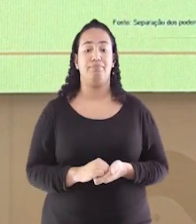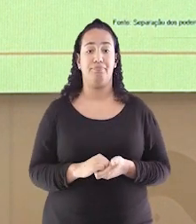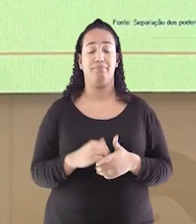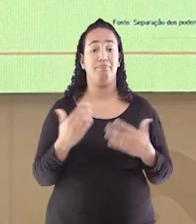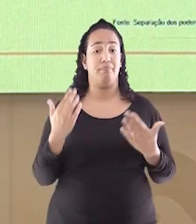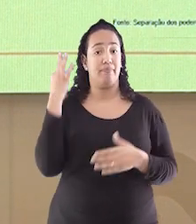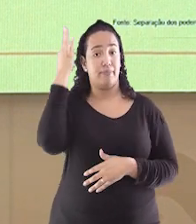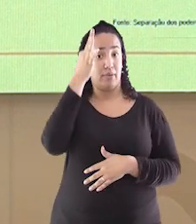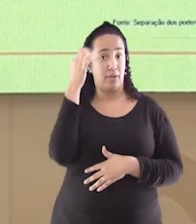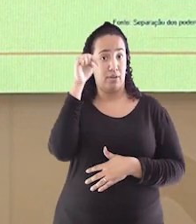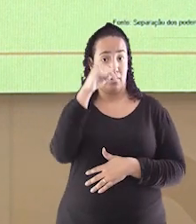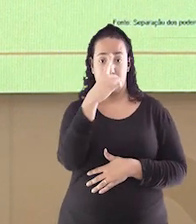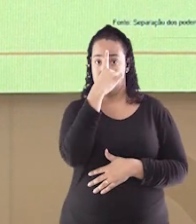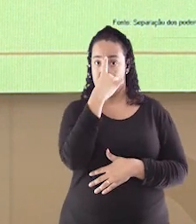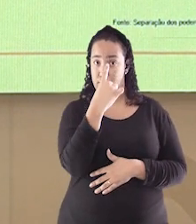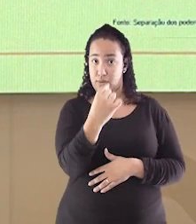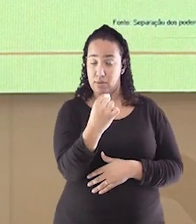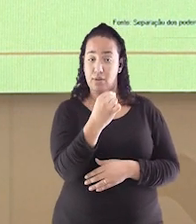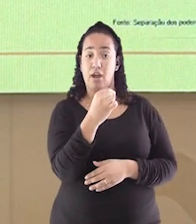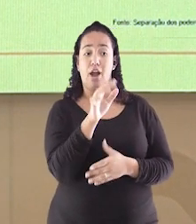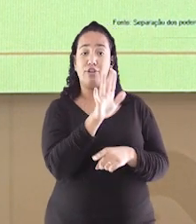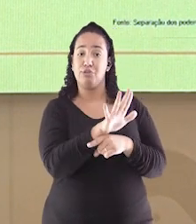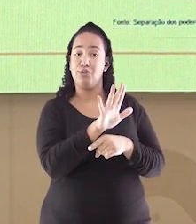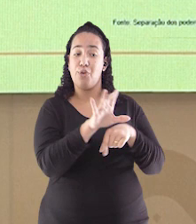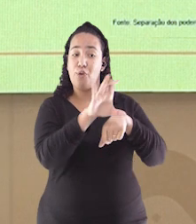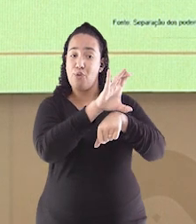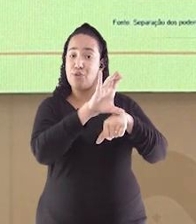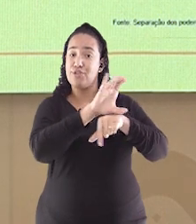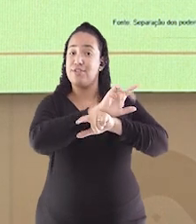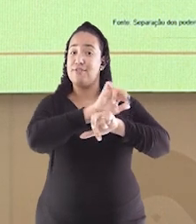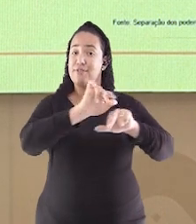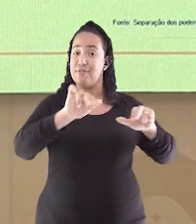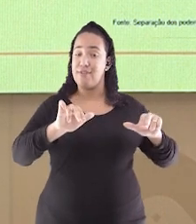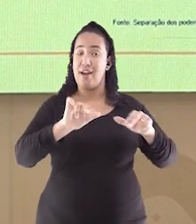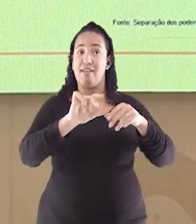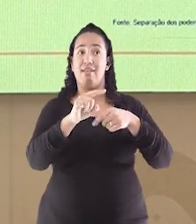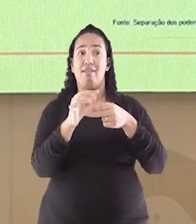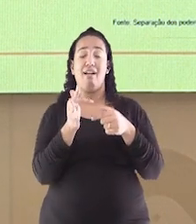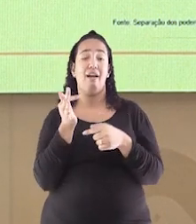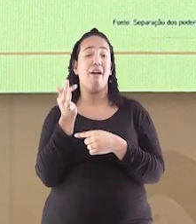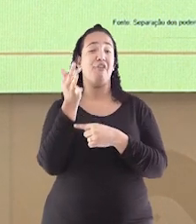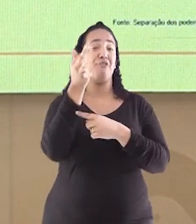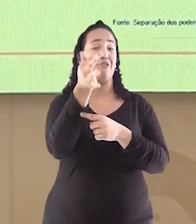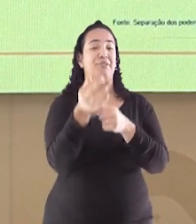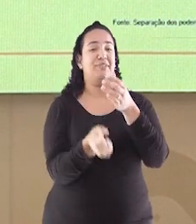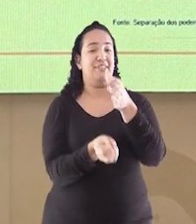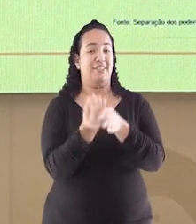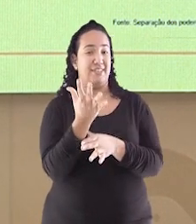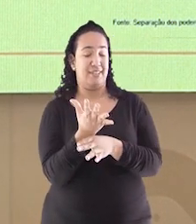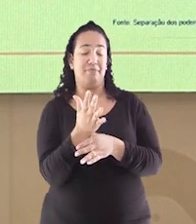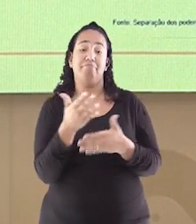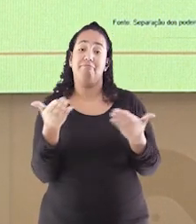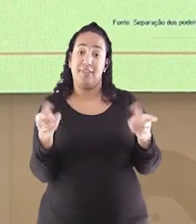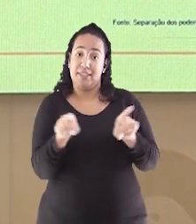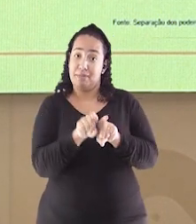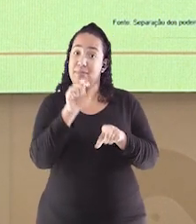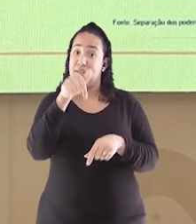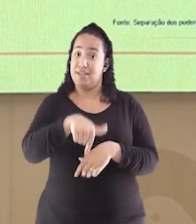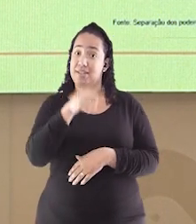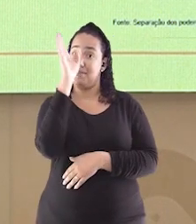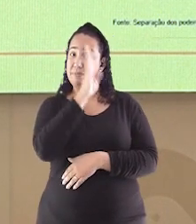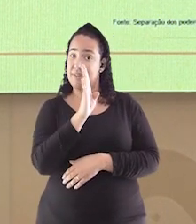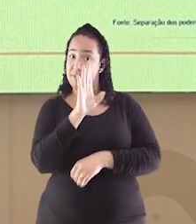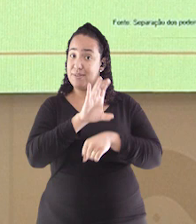de Montesquieu inspirou diversas constituições que seriam criadas anos depois, inclusive a nossa atual Constituição,